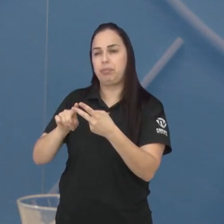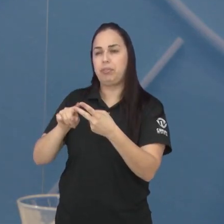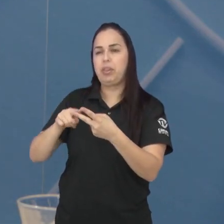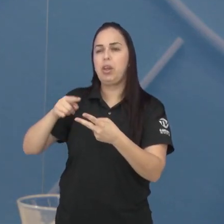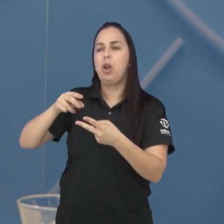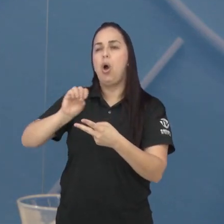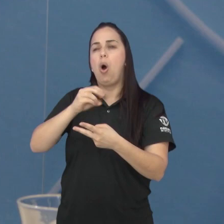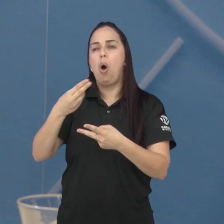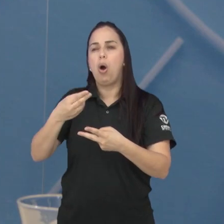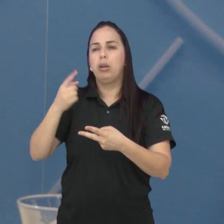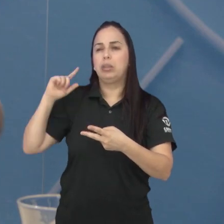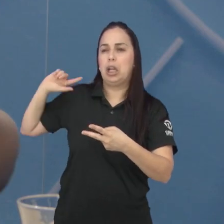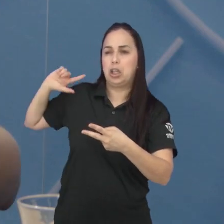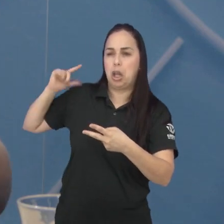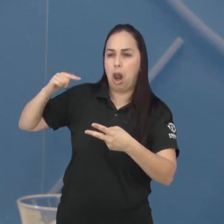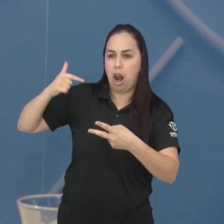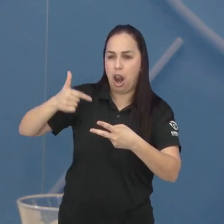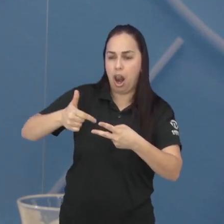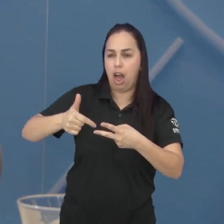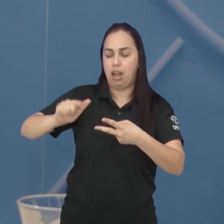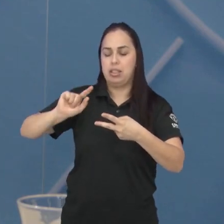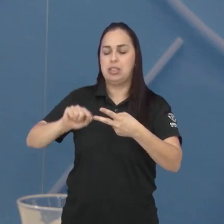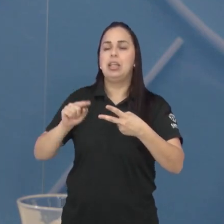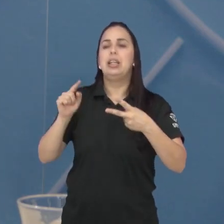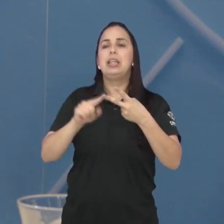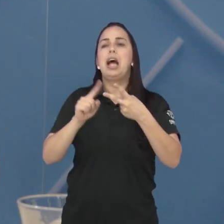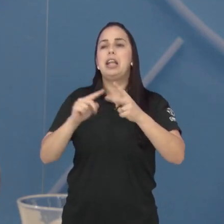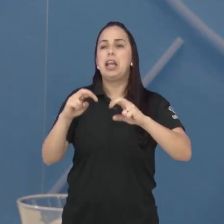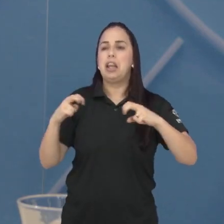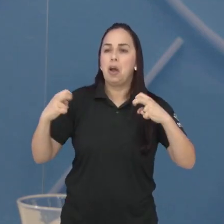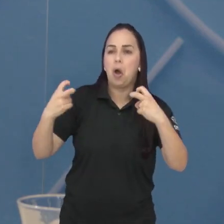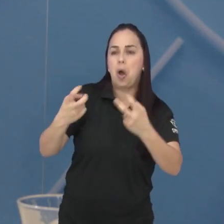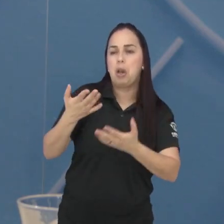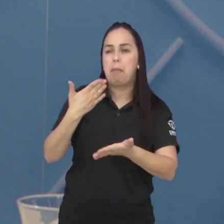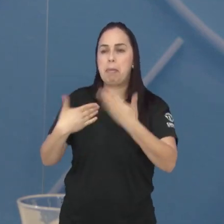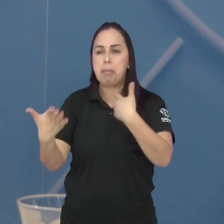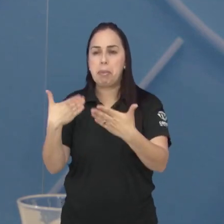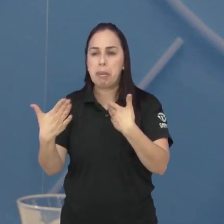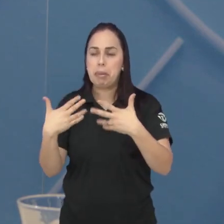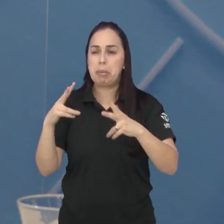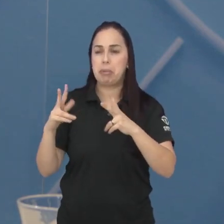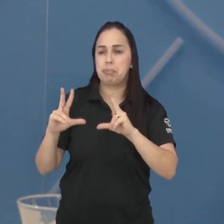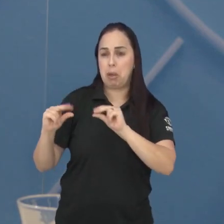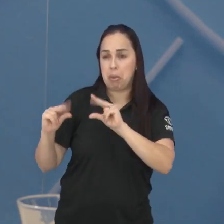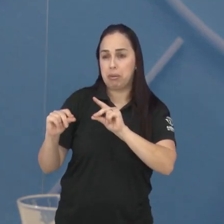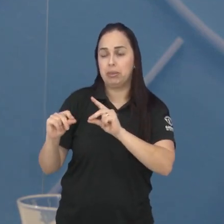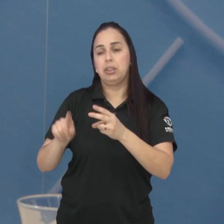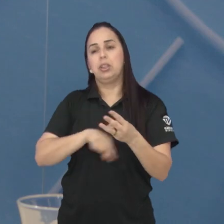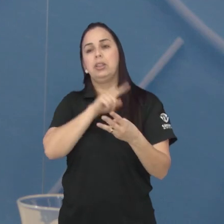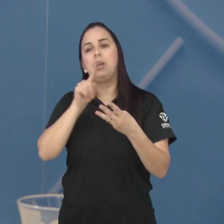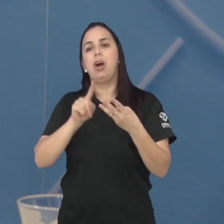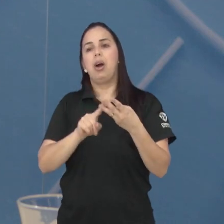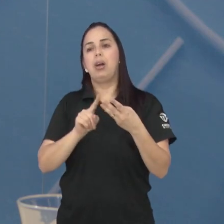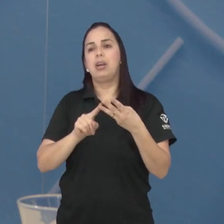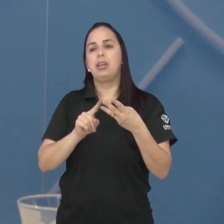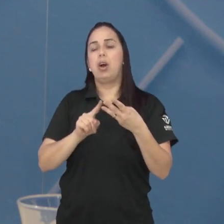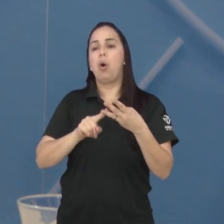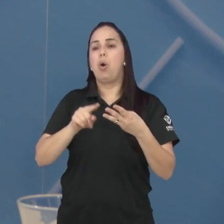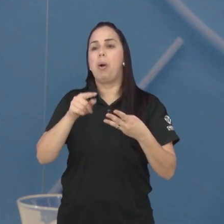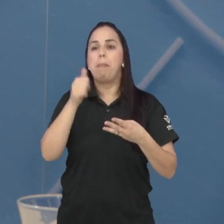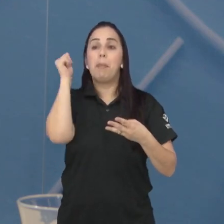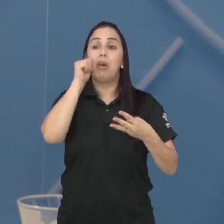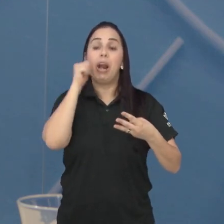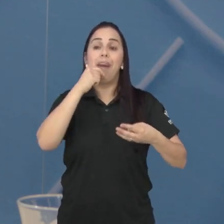da tradição, né, de rodas de mulheres da igreja, de fazer conversas e tal, ou mulheres mais ligadas à